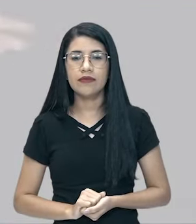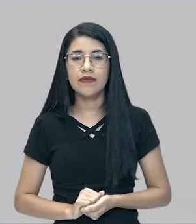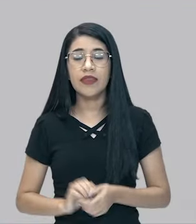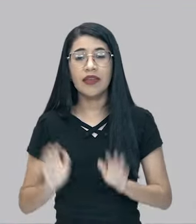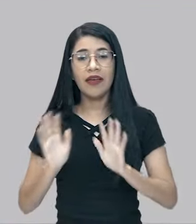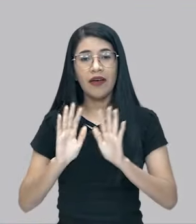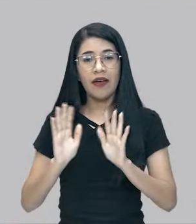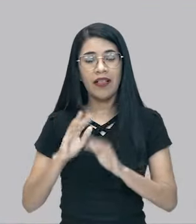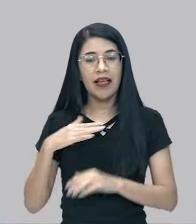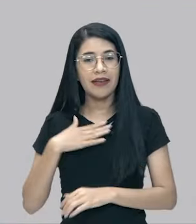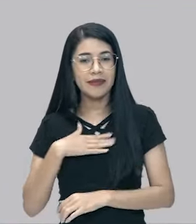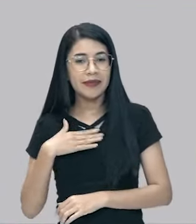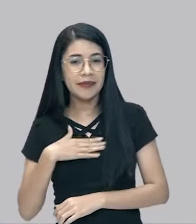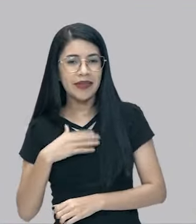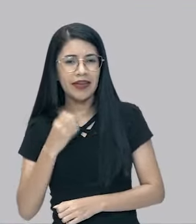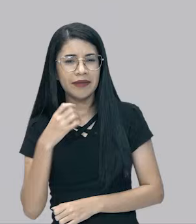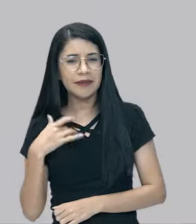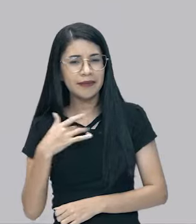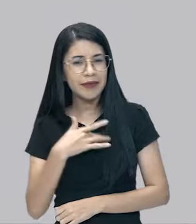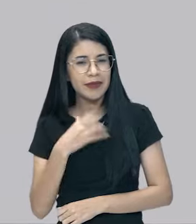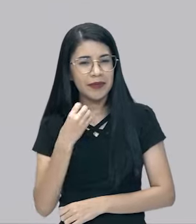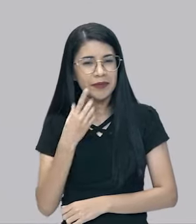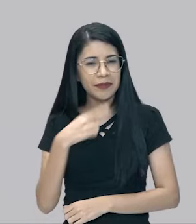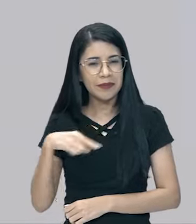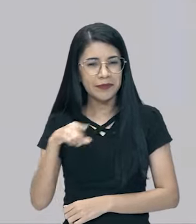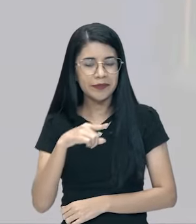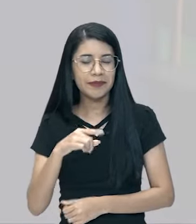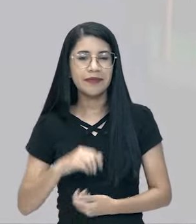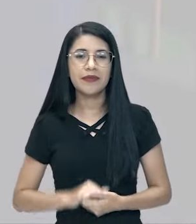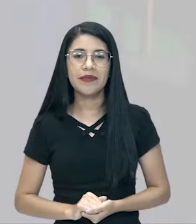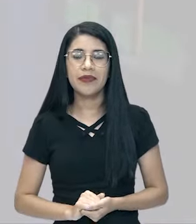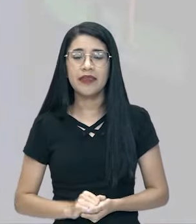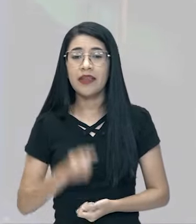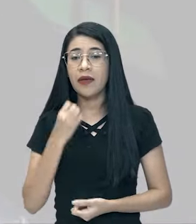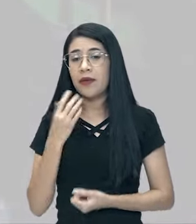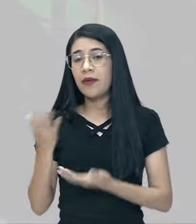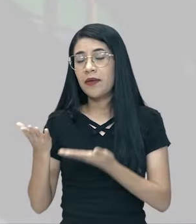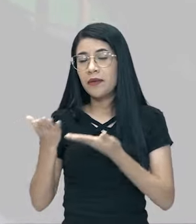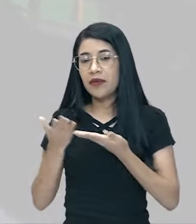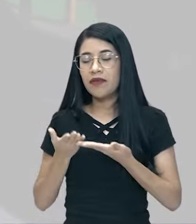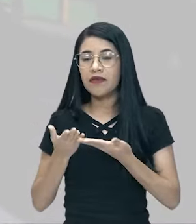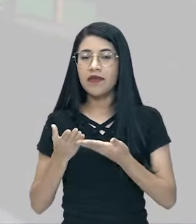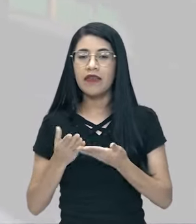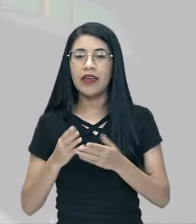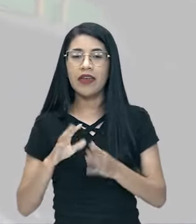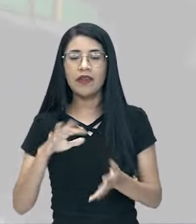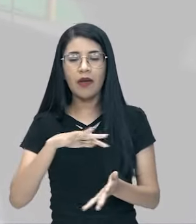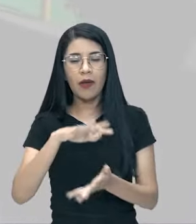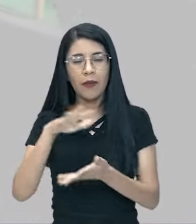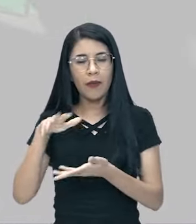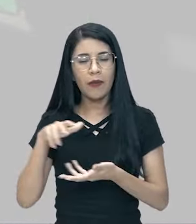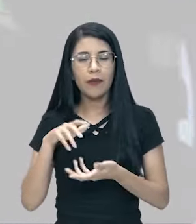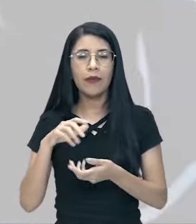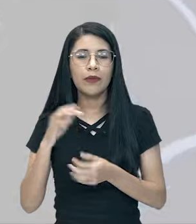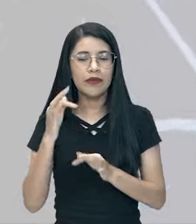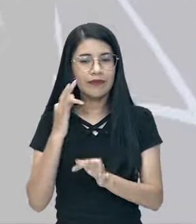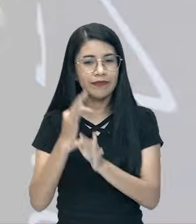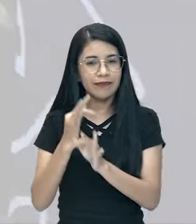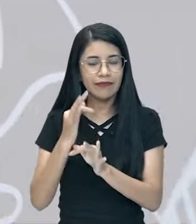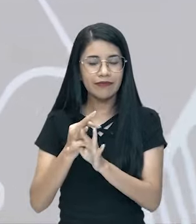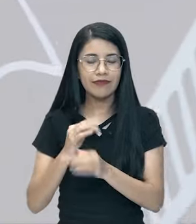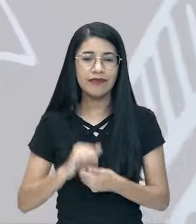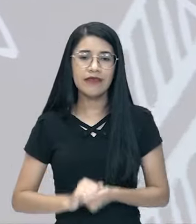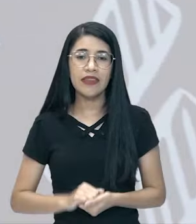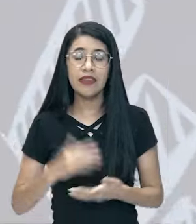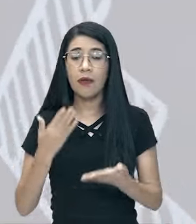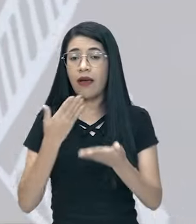Olá, meus queridos, tudo bem com vocês? Sejam bem-vindos ao nosso mundo da física. Nossas